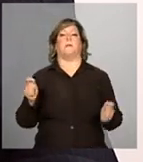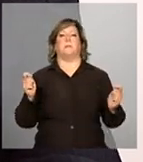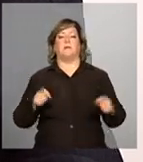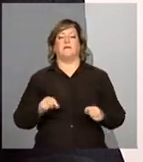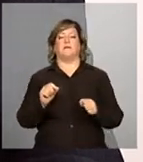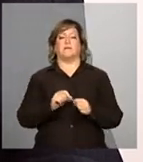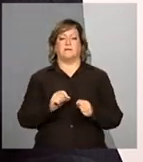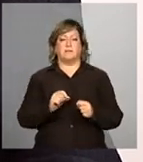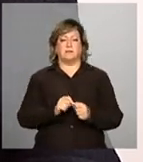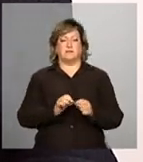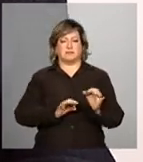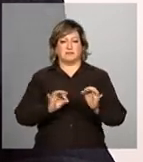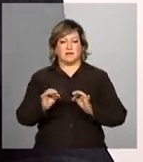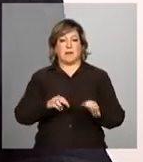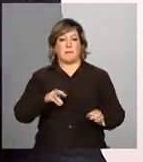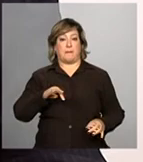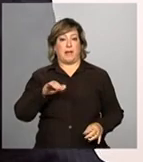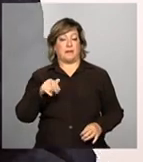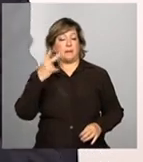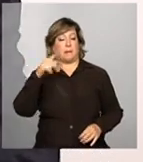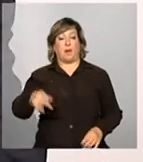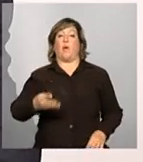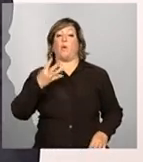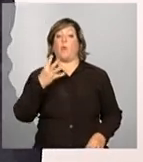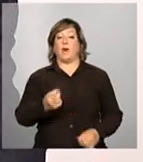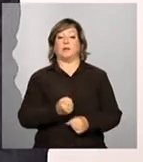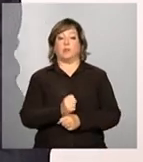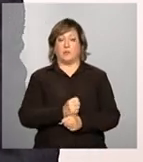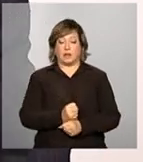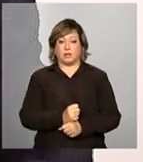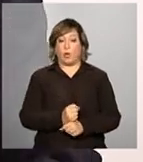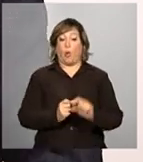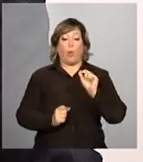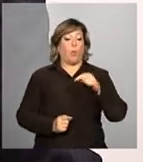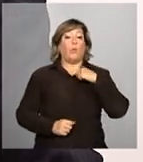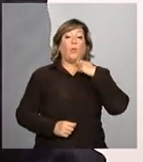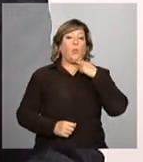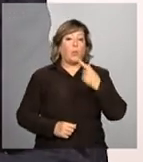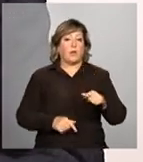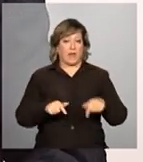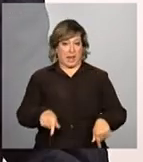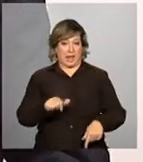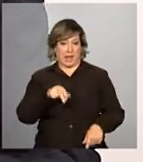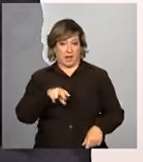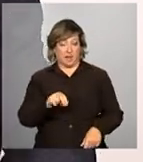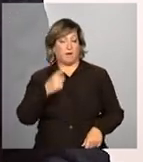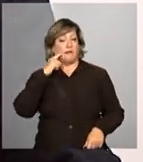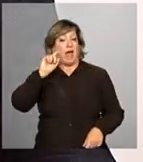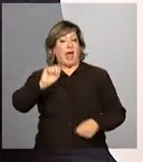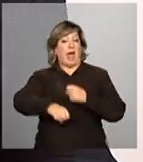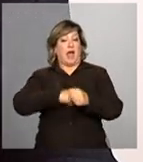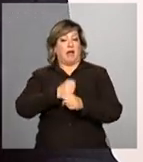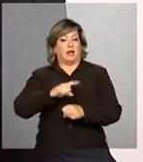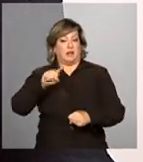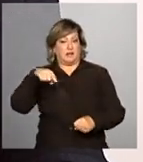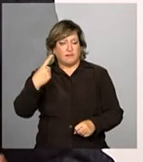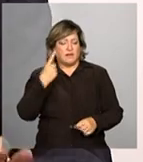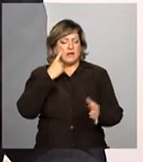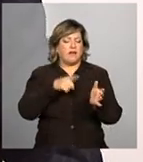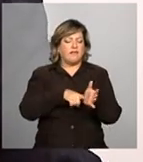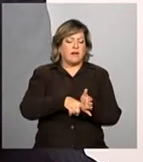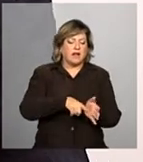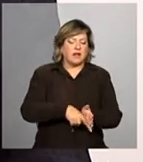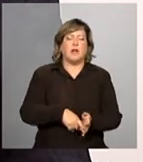replanejado ainda faz um média para quatro anos então aquilo que não conseguiu esse AM é aliar o que aconteceu para quem não